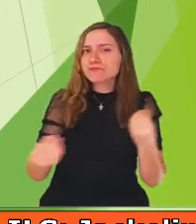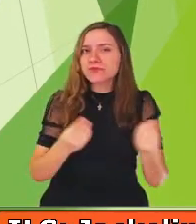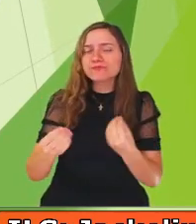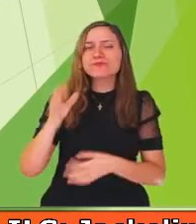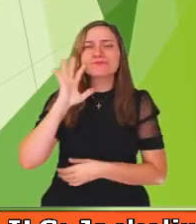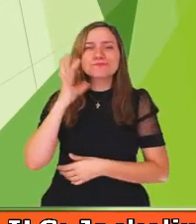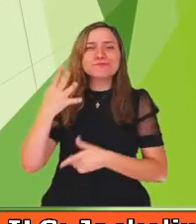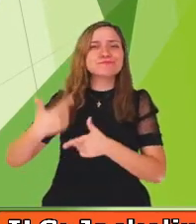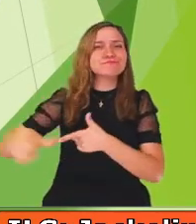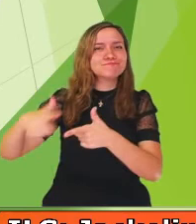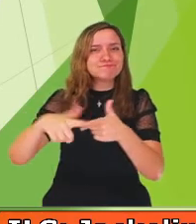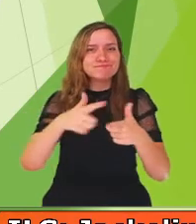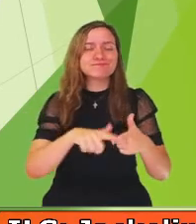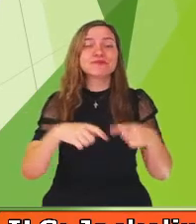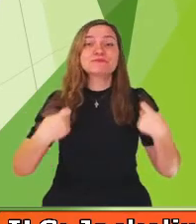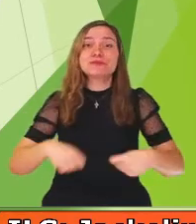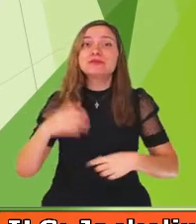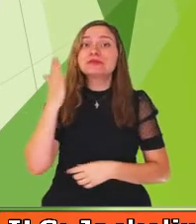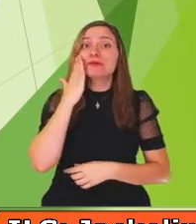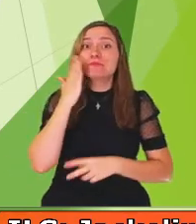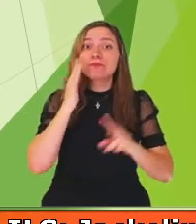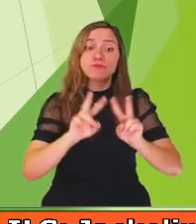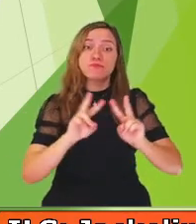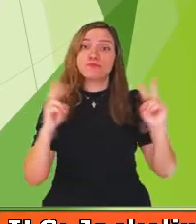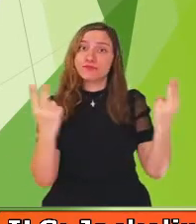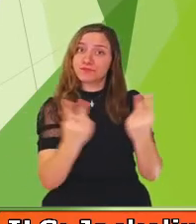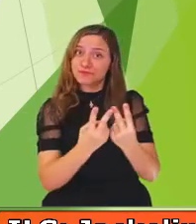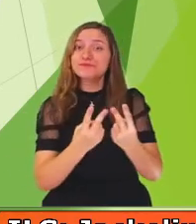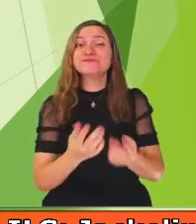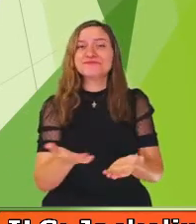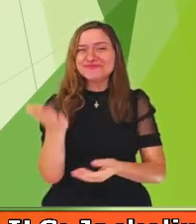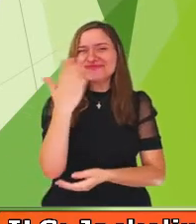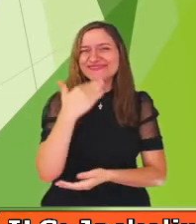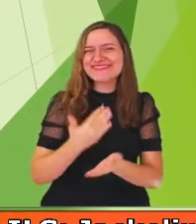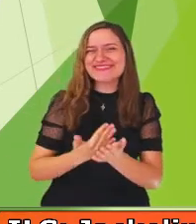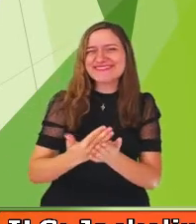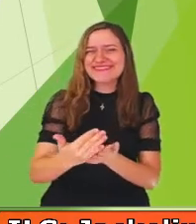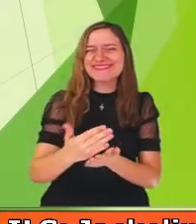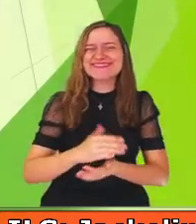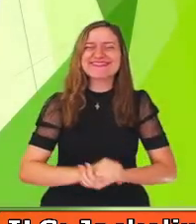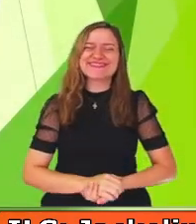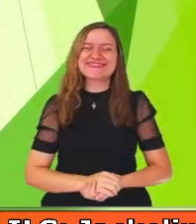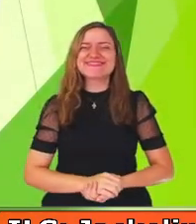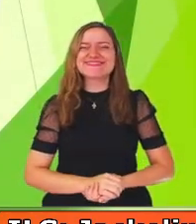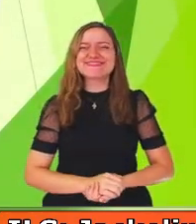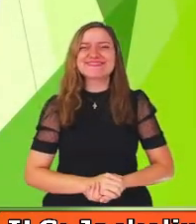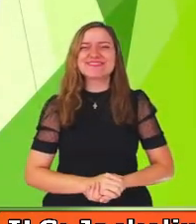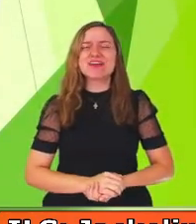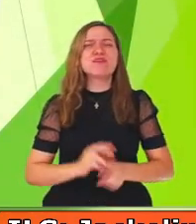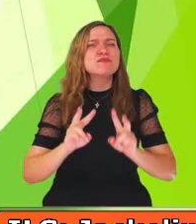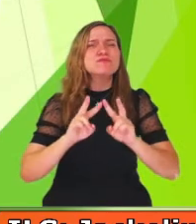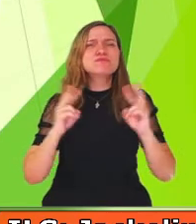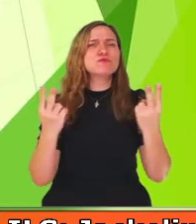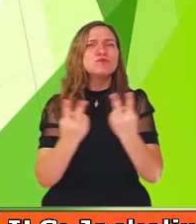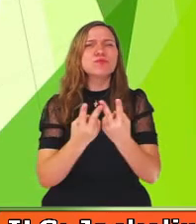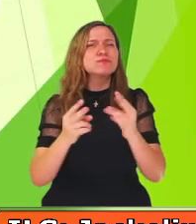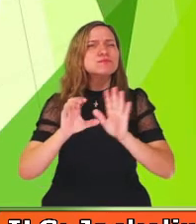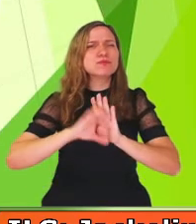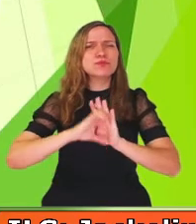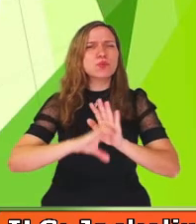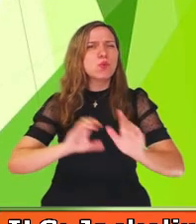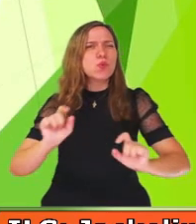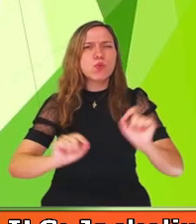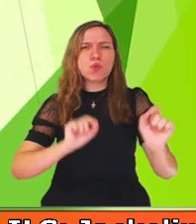problema envolvendo noções de volume. Então, vamos começar! O conceito de